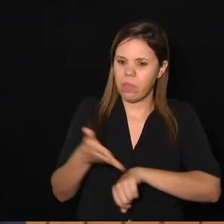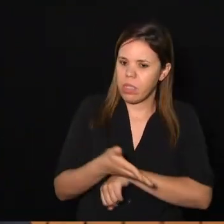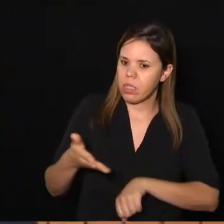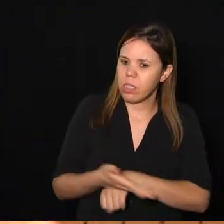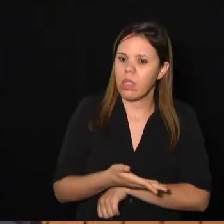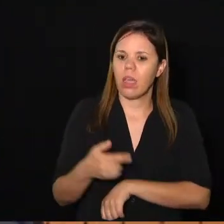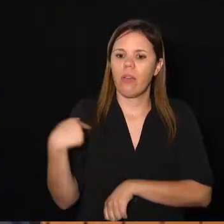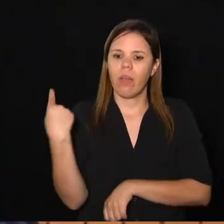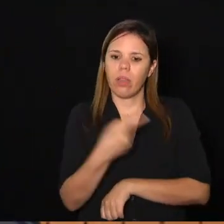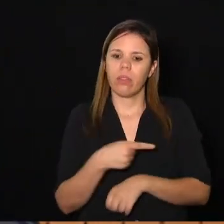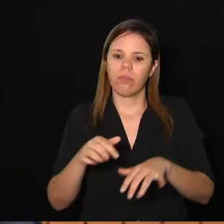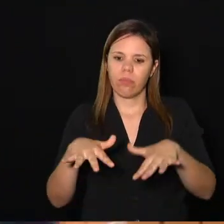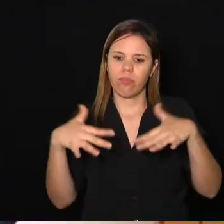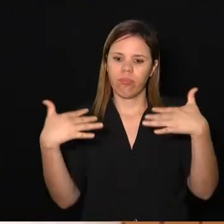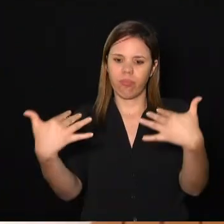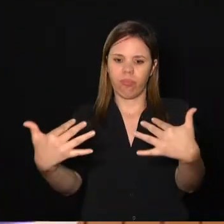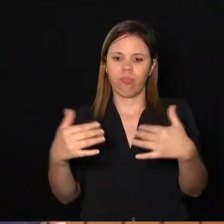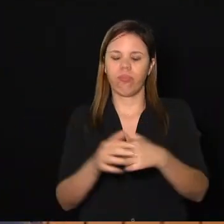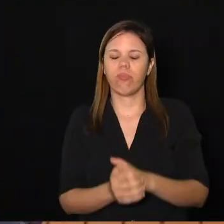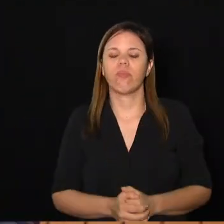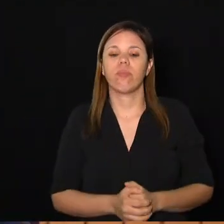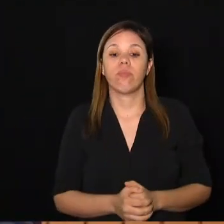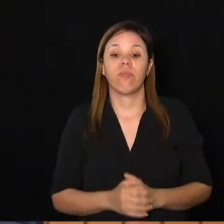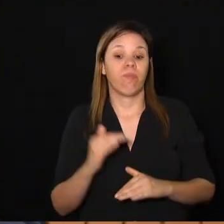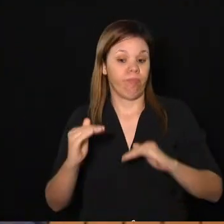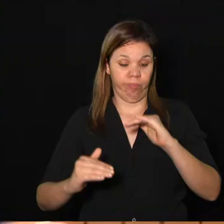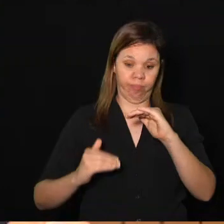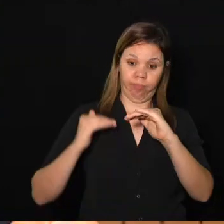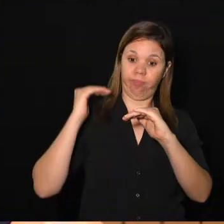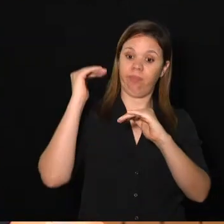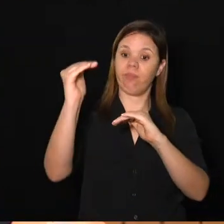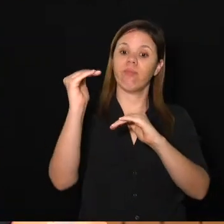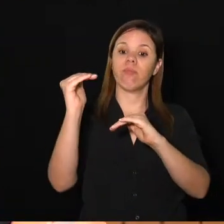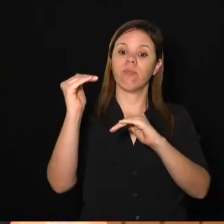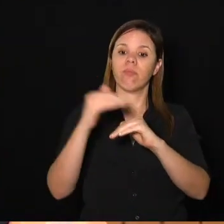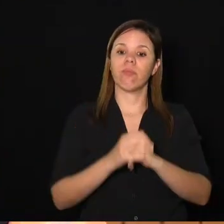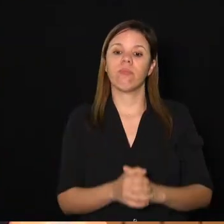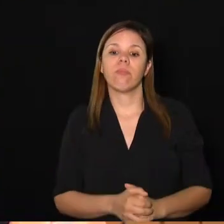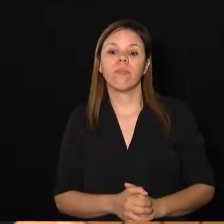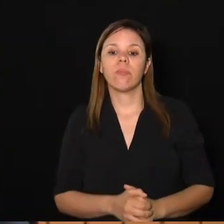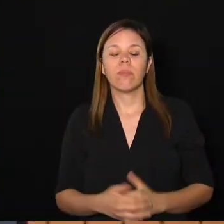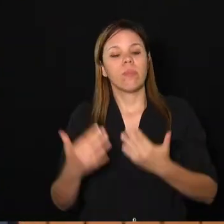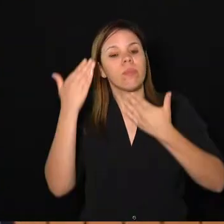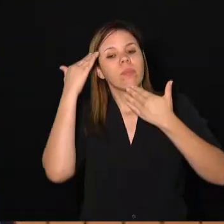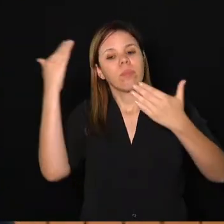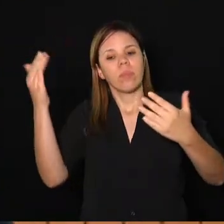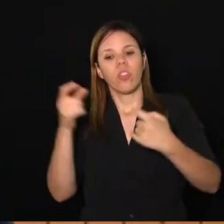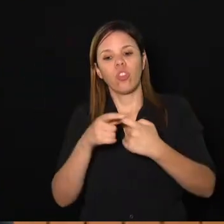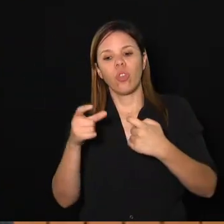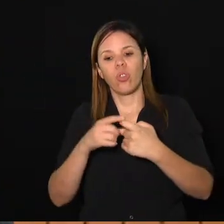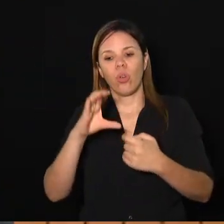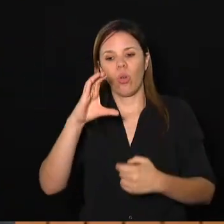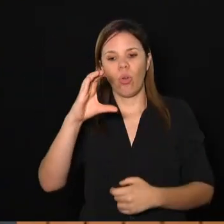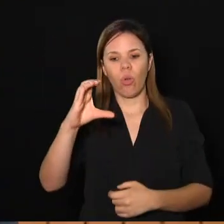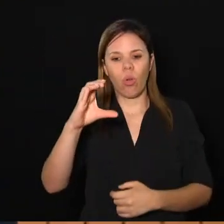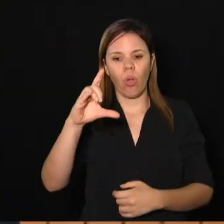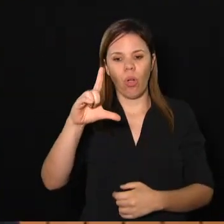audiência pública esse debate de alto nível agradecer também ao doutor Creito muito